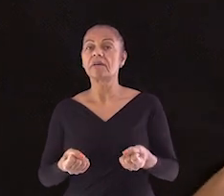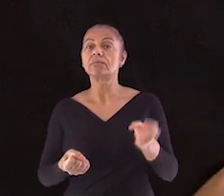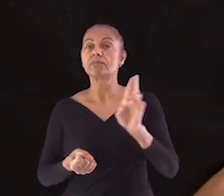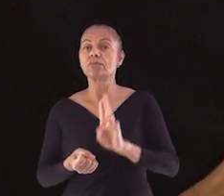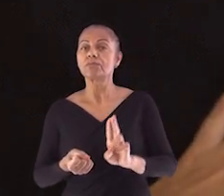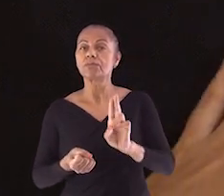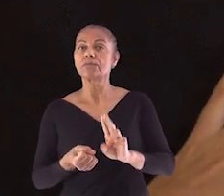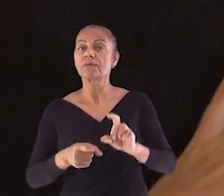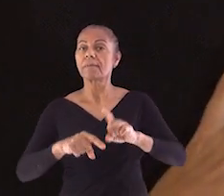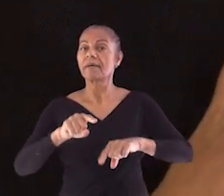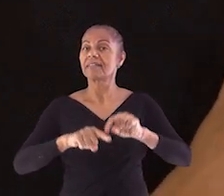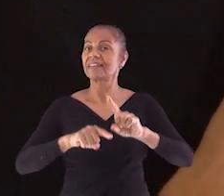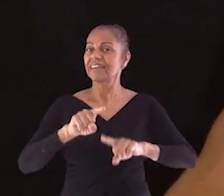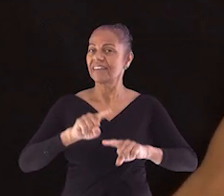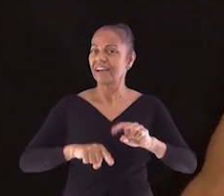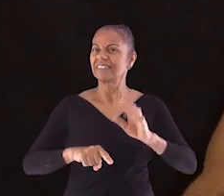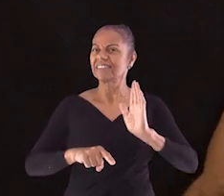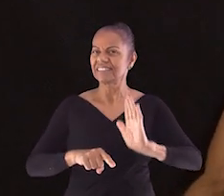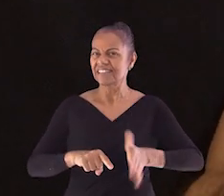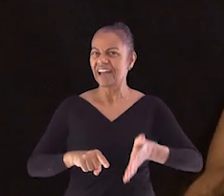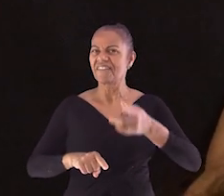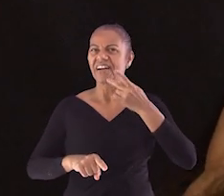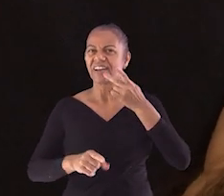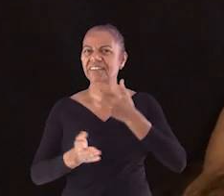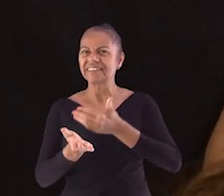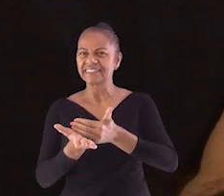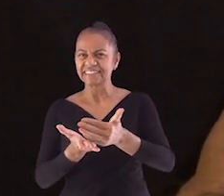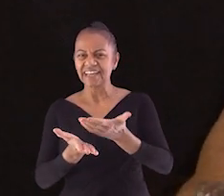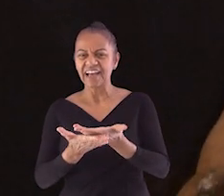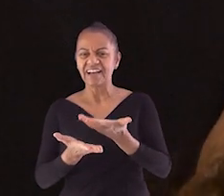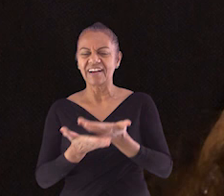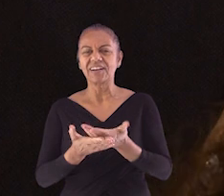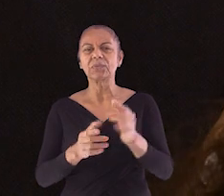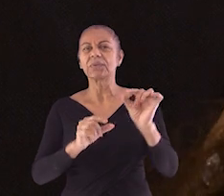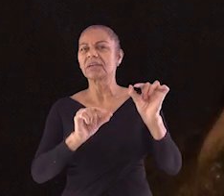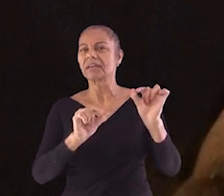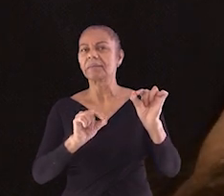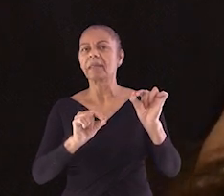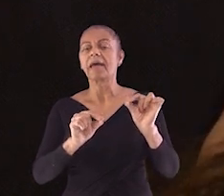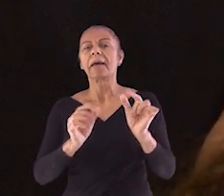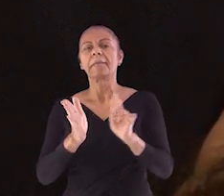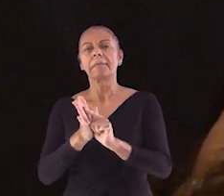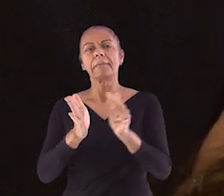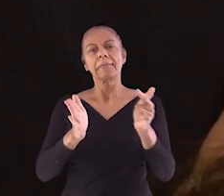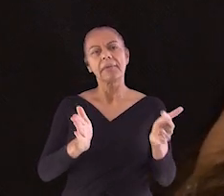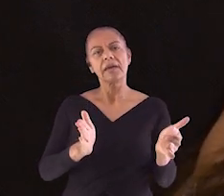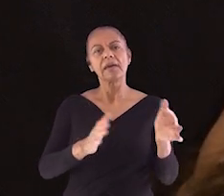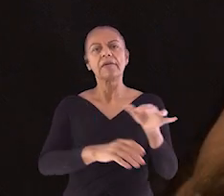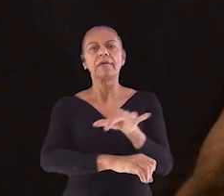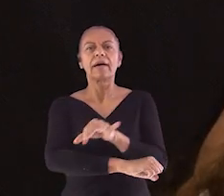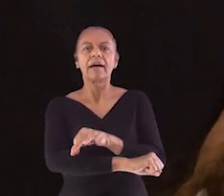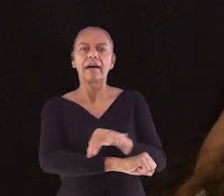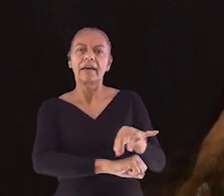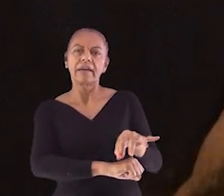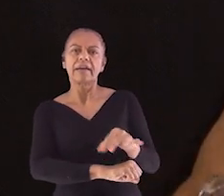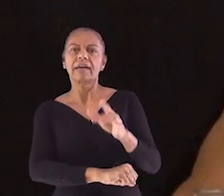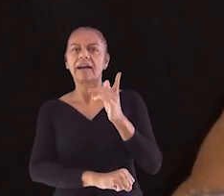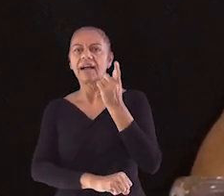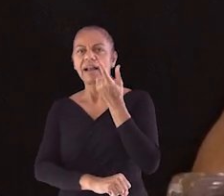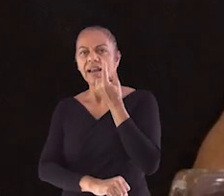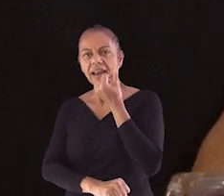da aula, que são uma folha de papel, uma régua, um lápis,